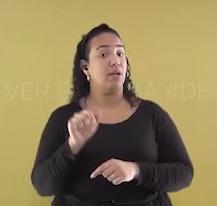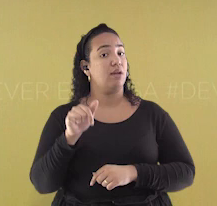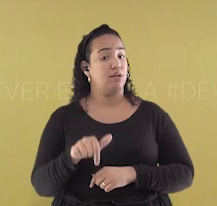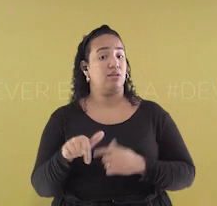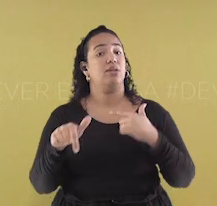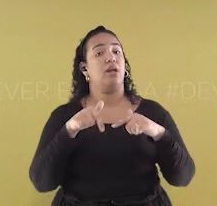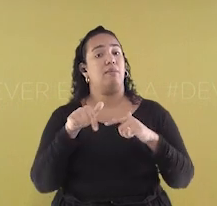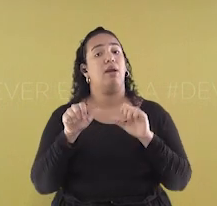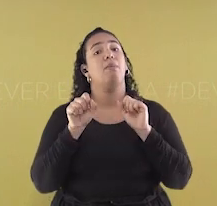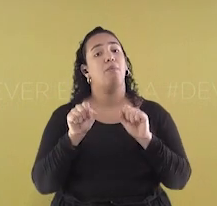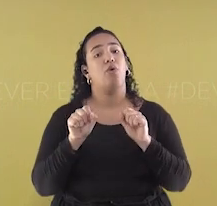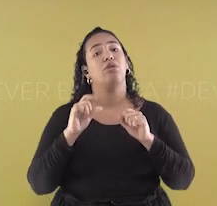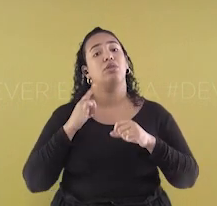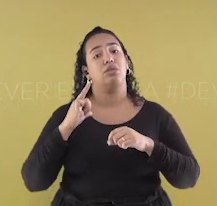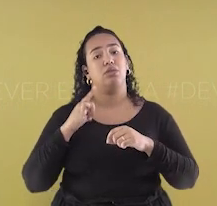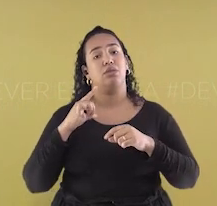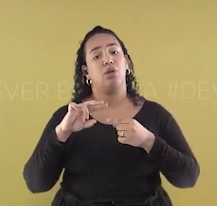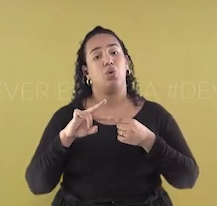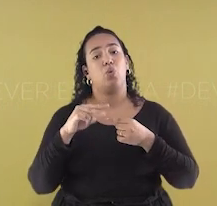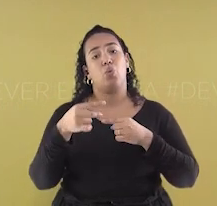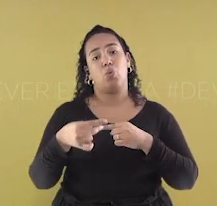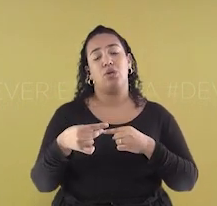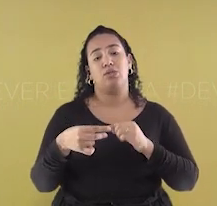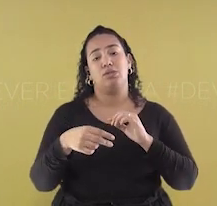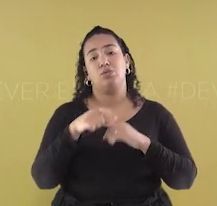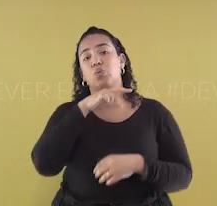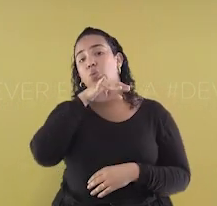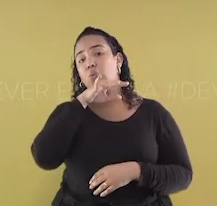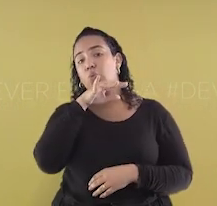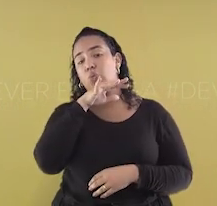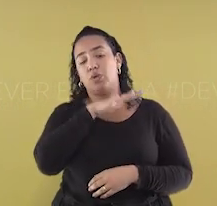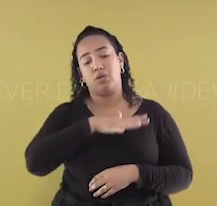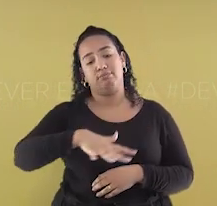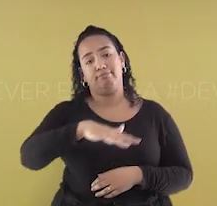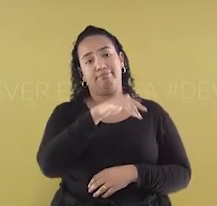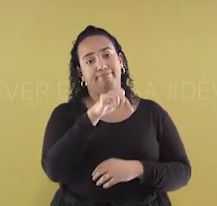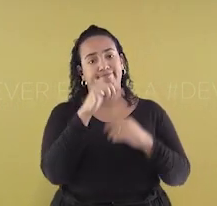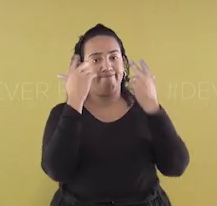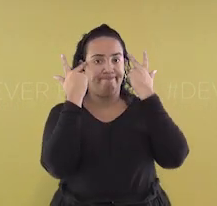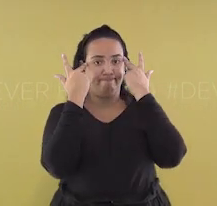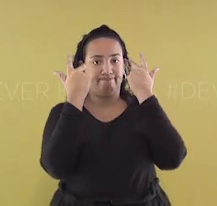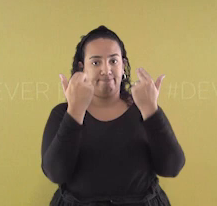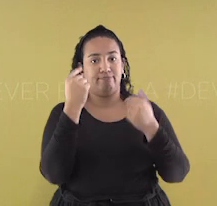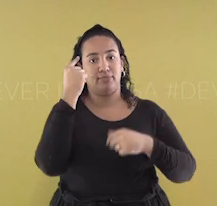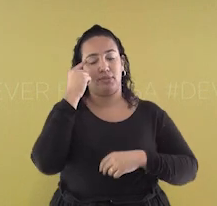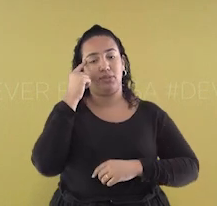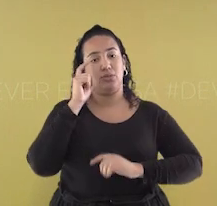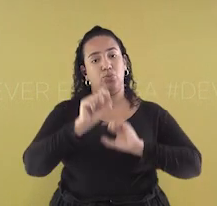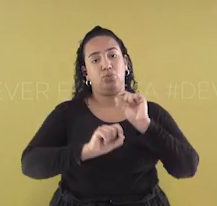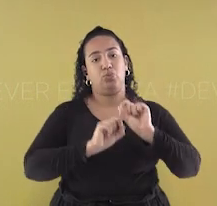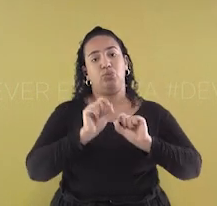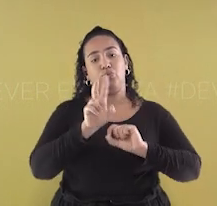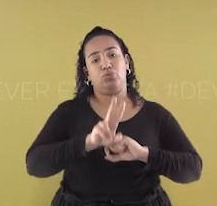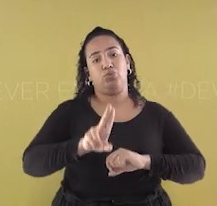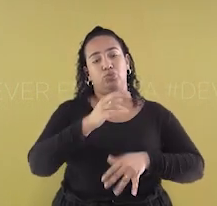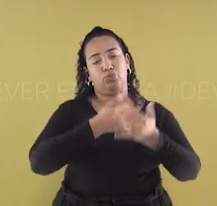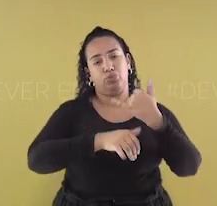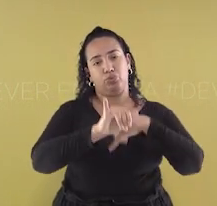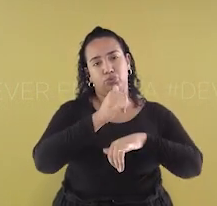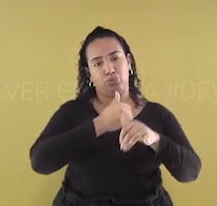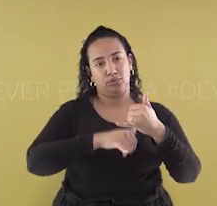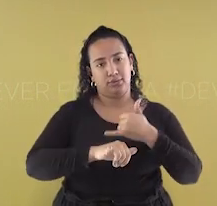essa atividade pode gerar consequências com as ações dos seres humanos sobre os espaços naturais, pensando no uso